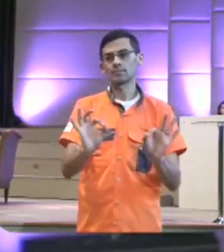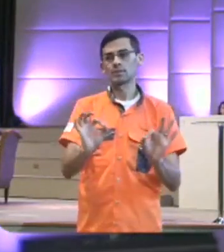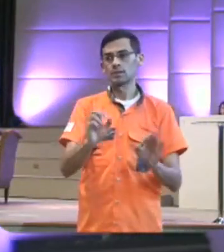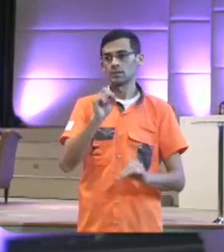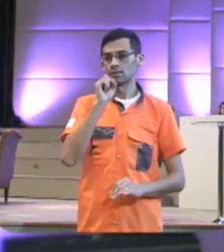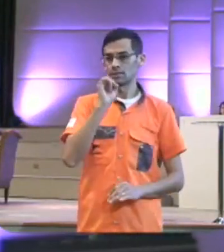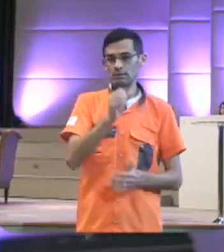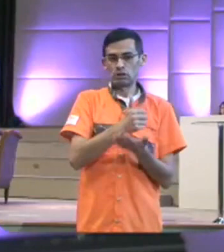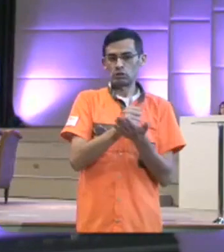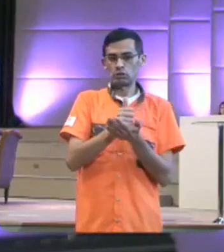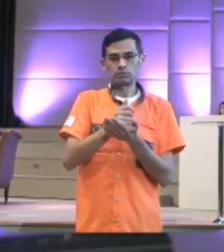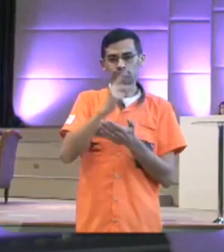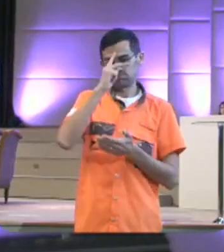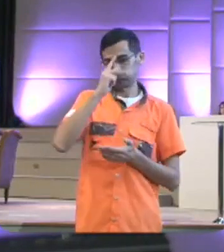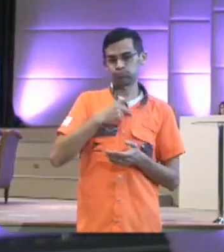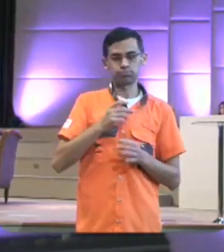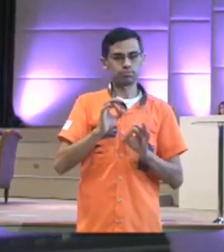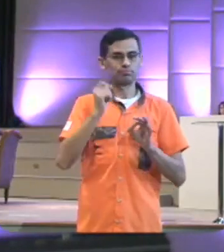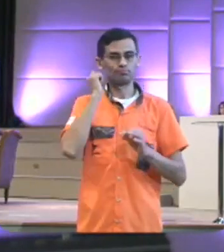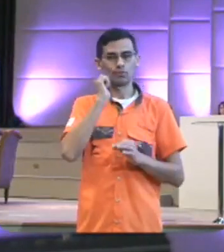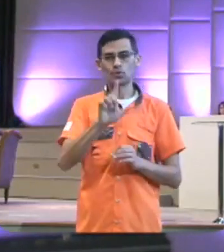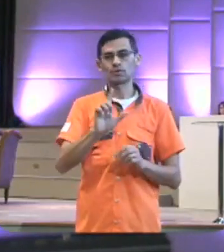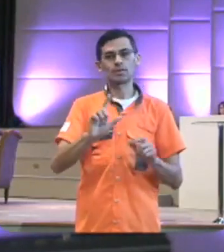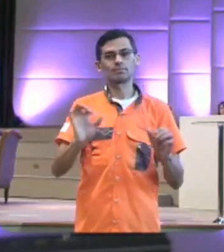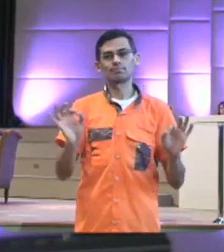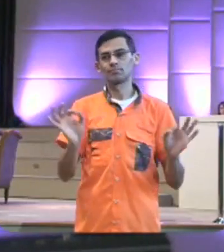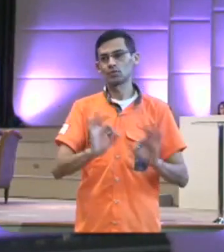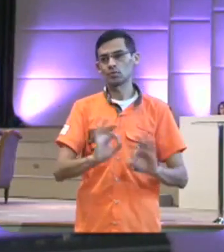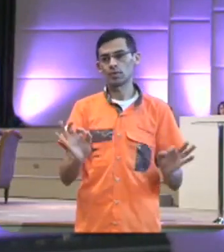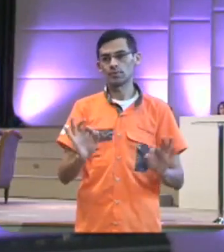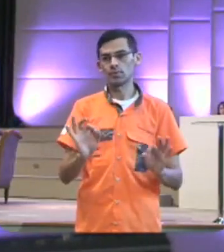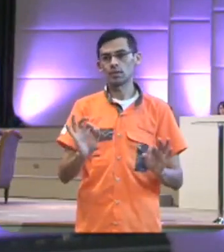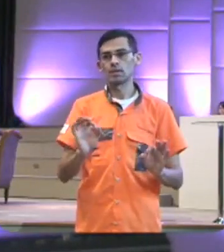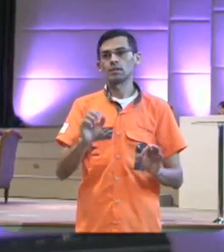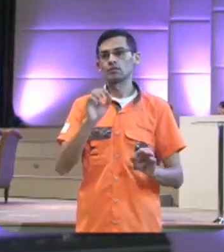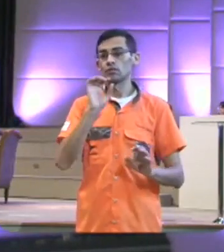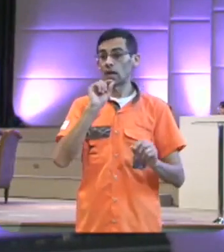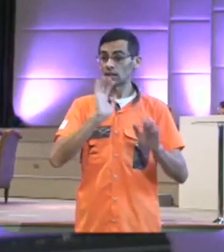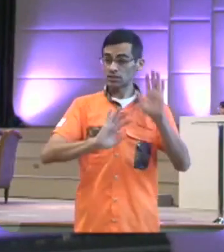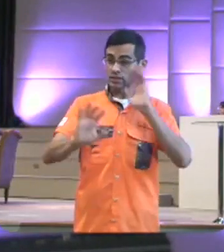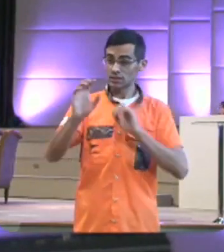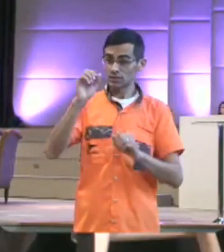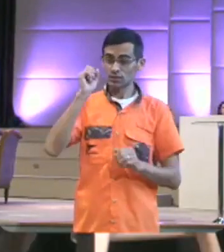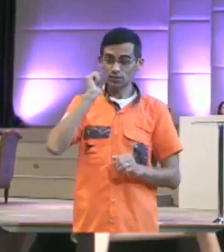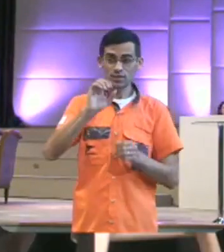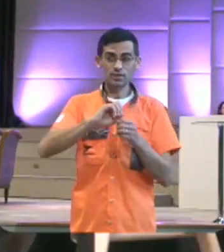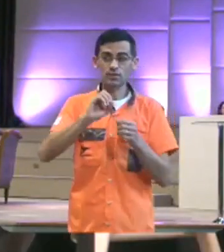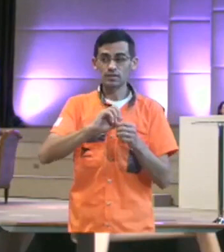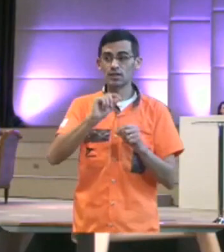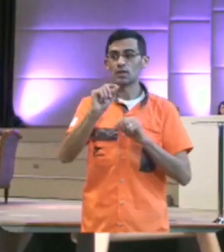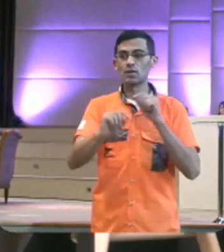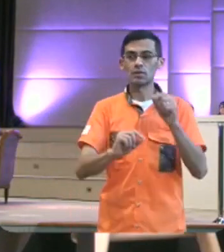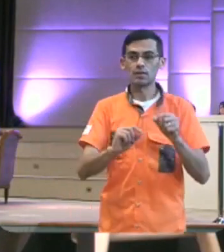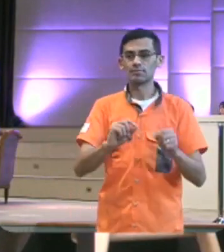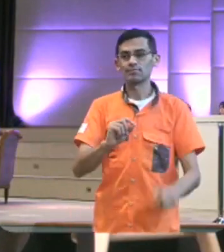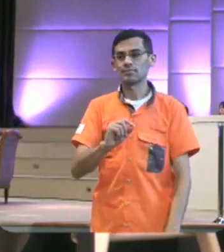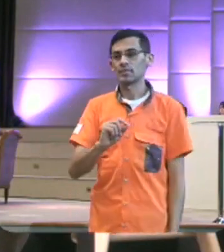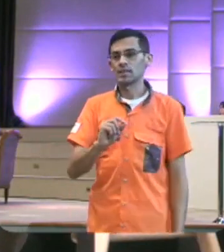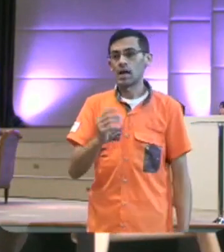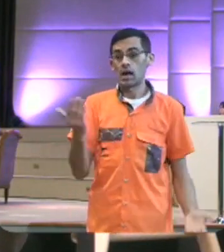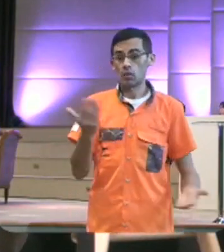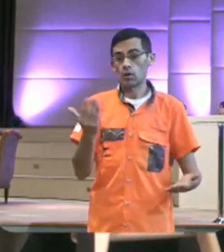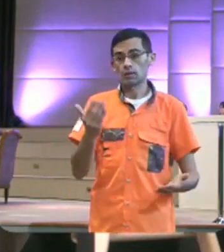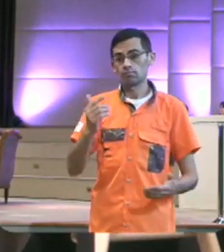Você não controla a vida, querido. O máximo que você consegue controlar é este segundo que